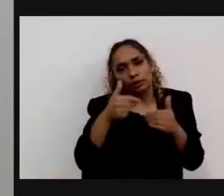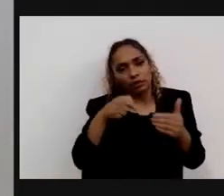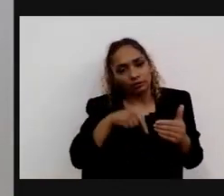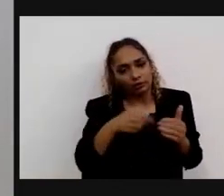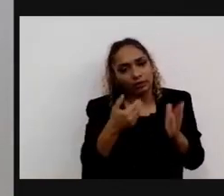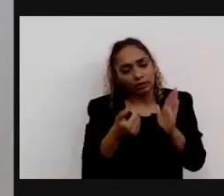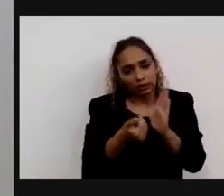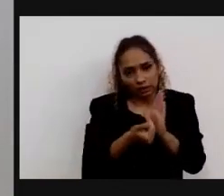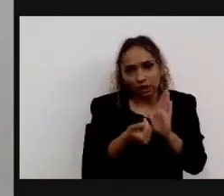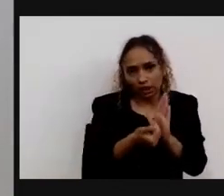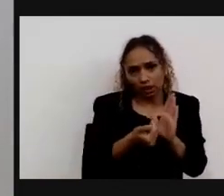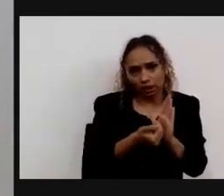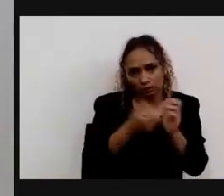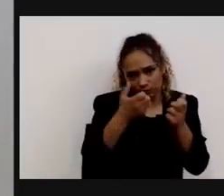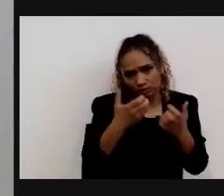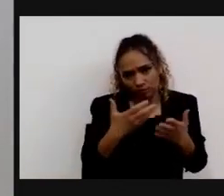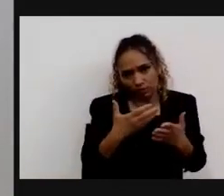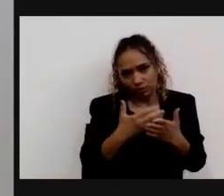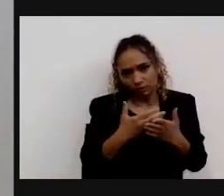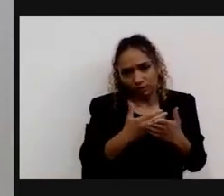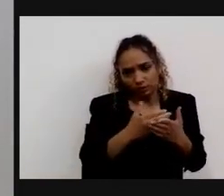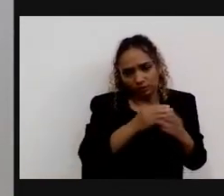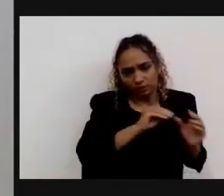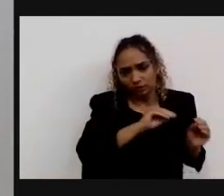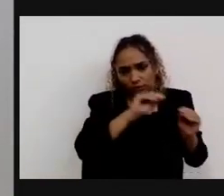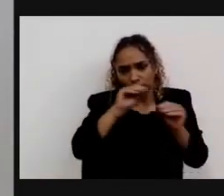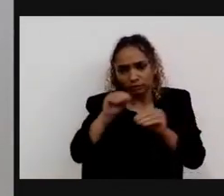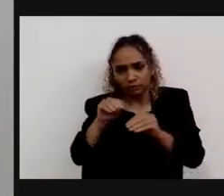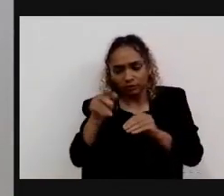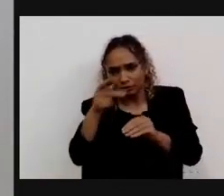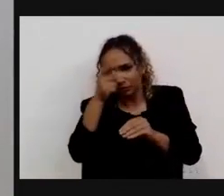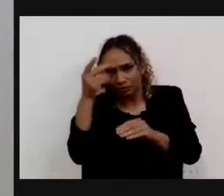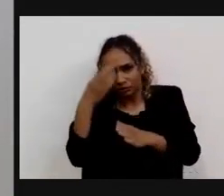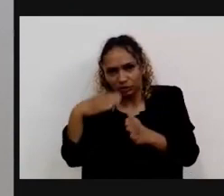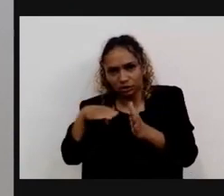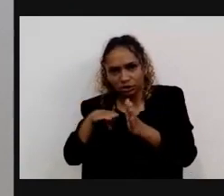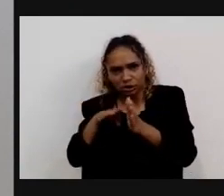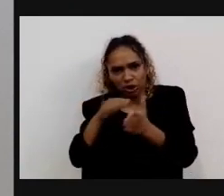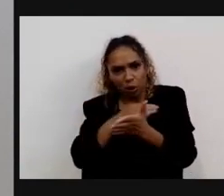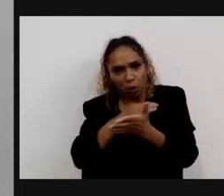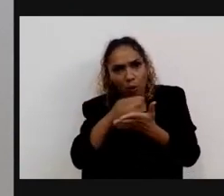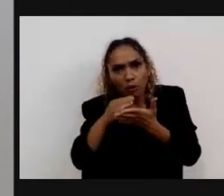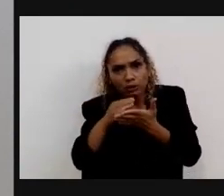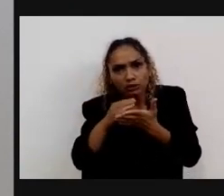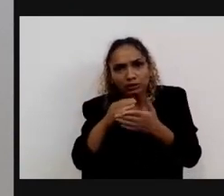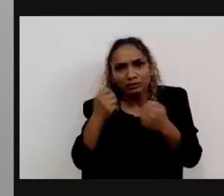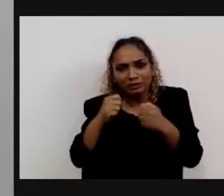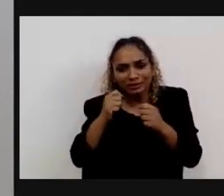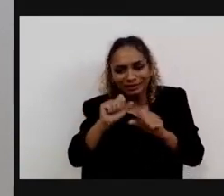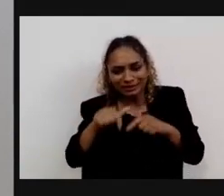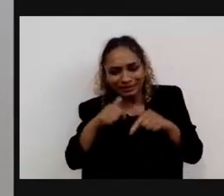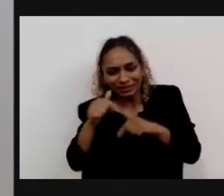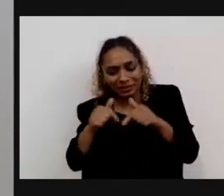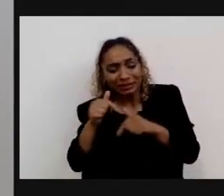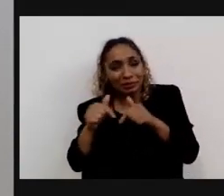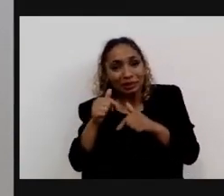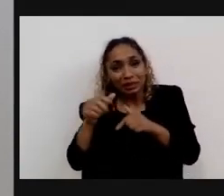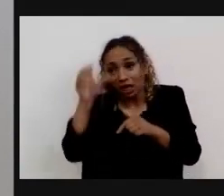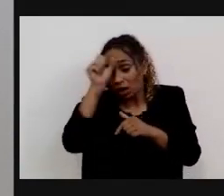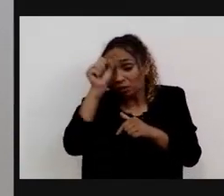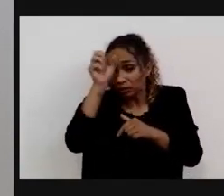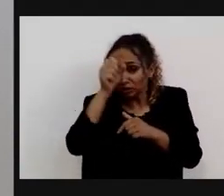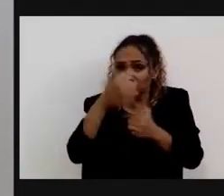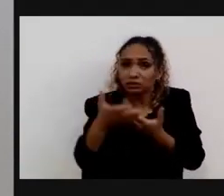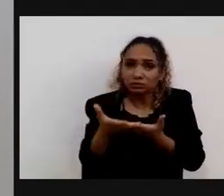assim parece que a ascensão foi passado mas às vezes a pessoa tá chegando Ela vai estar começando ela vai ter que investir muito trabalhar aprender